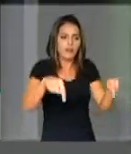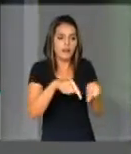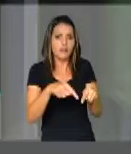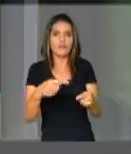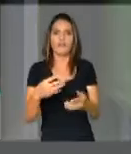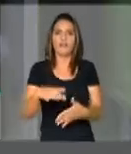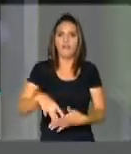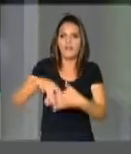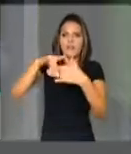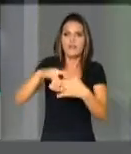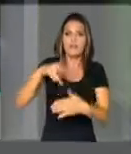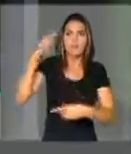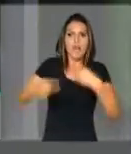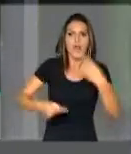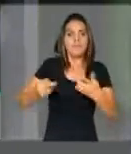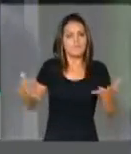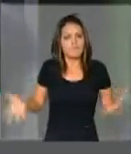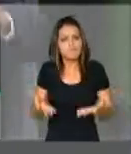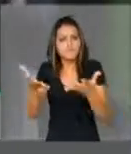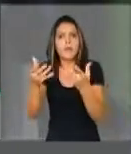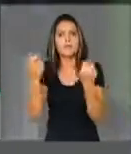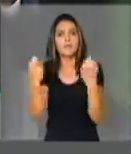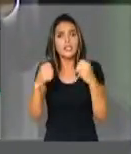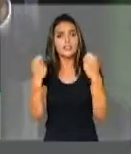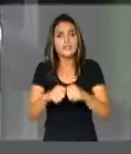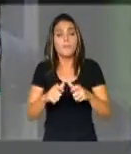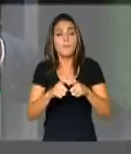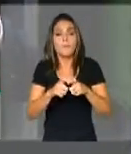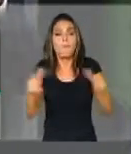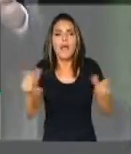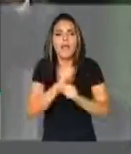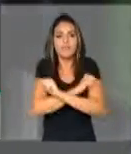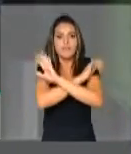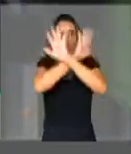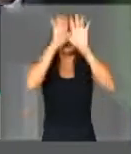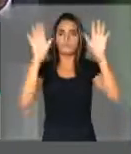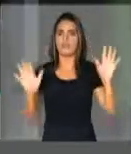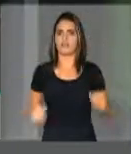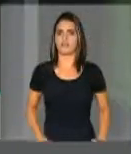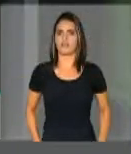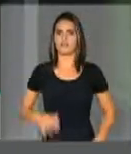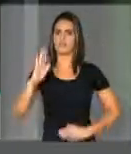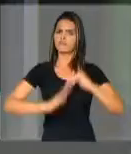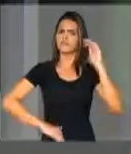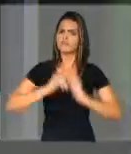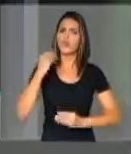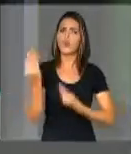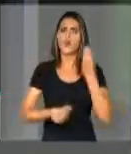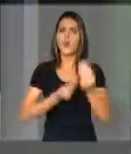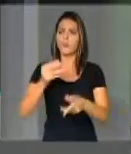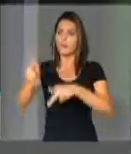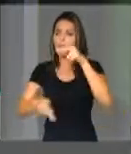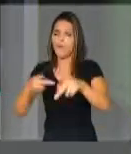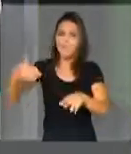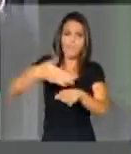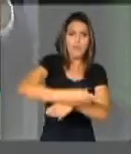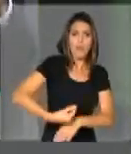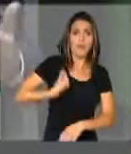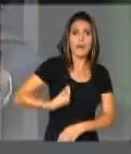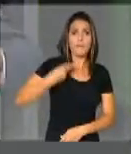liderança partidária e promover iniciativas para ampliar a transparência e ampliar a capacidade de participação da população